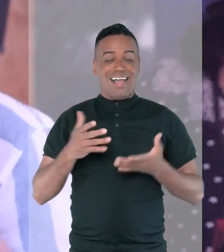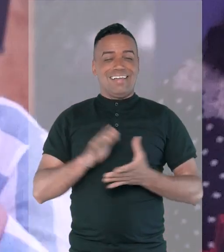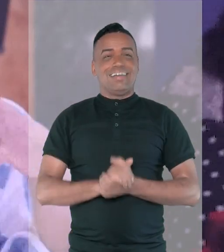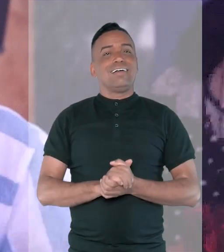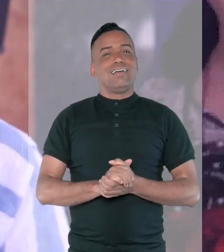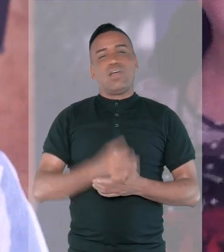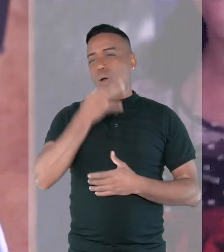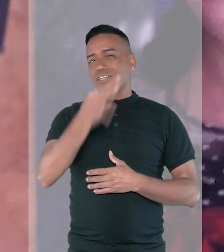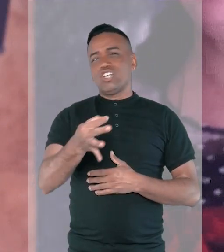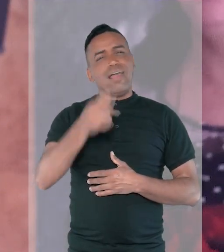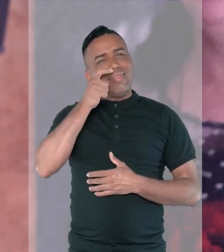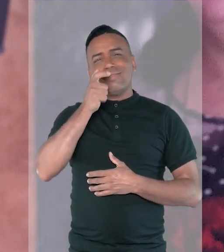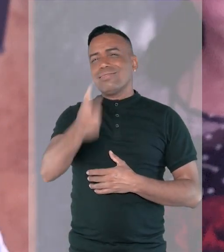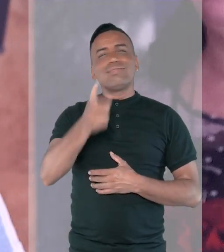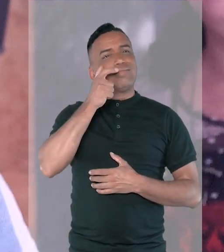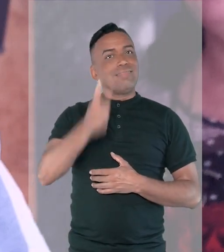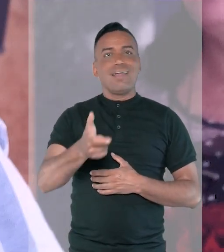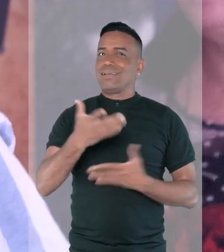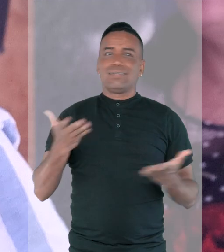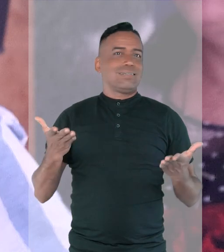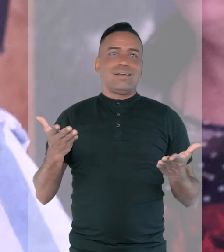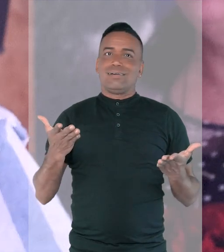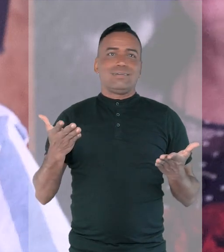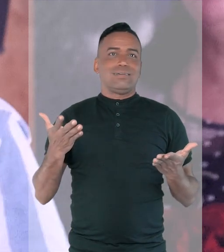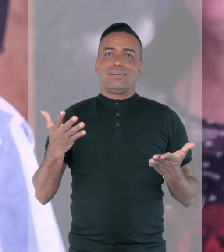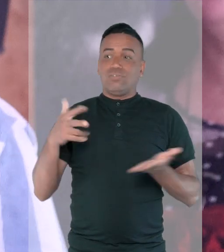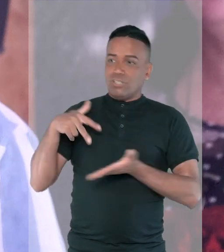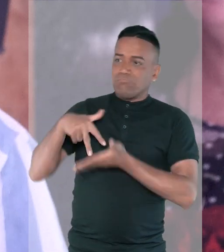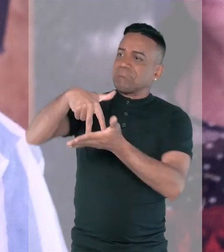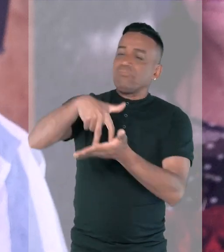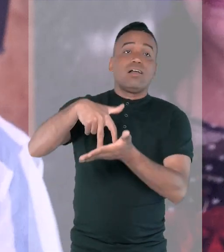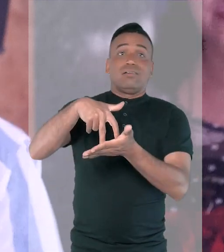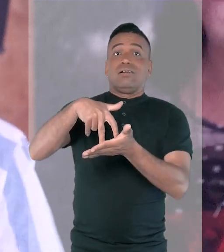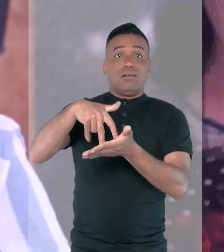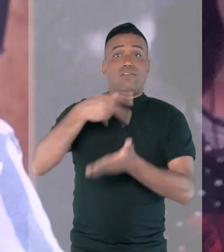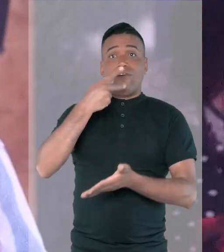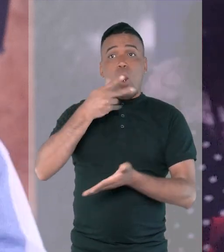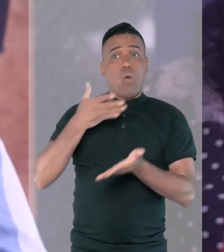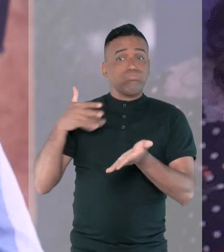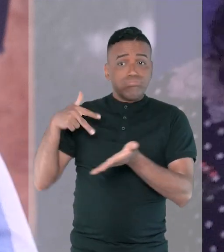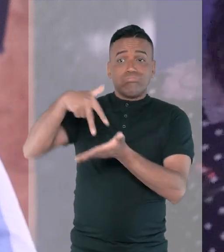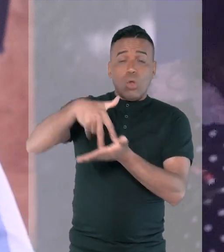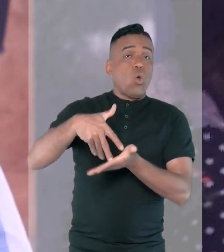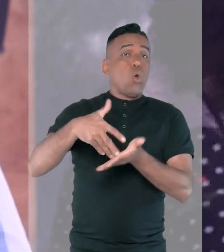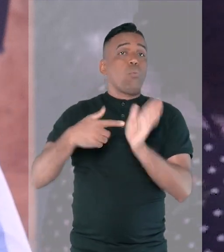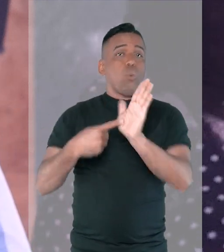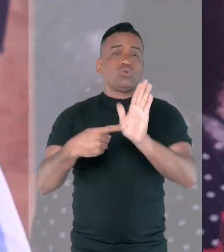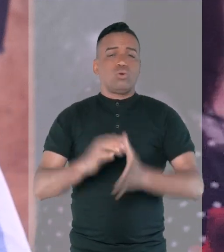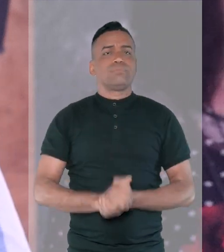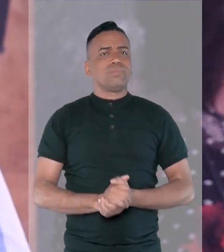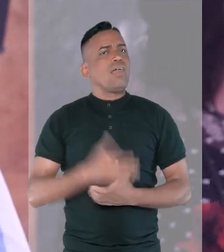assim, eu achei muito interessante, né, esse posicionamento que você colocou.